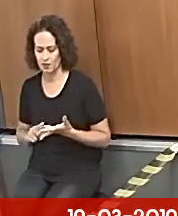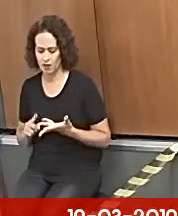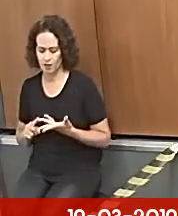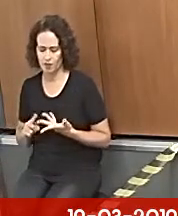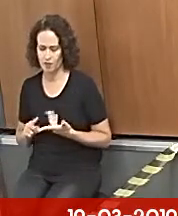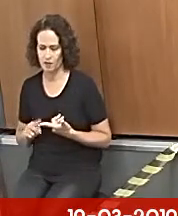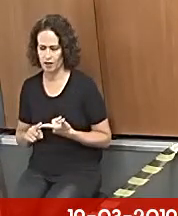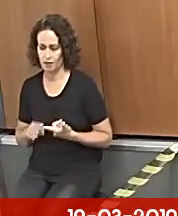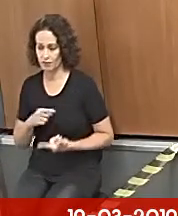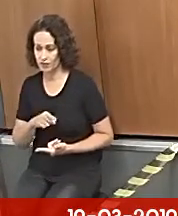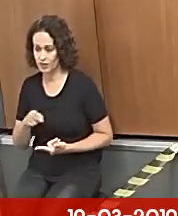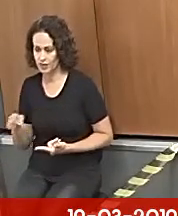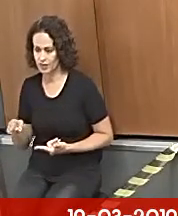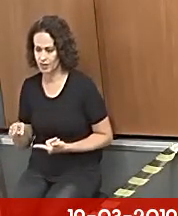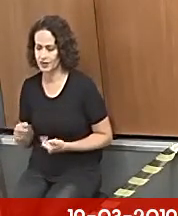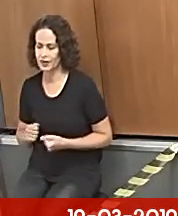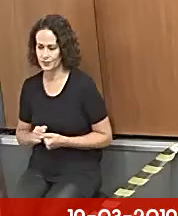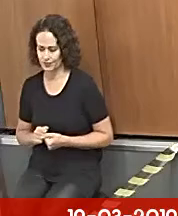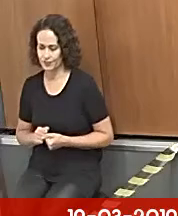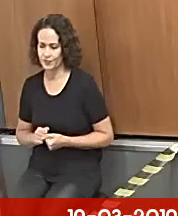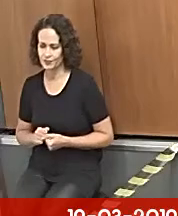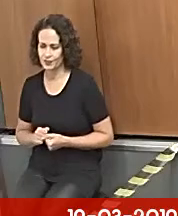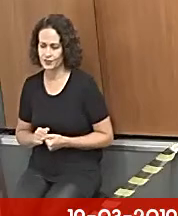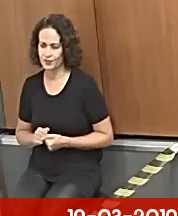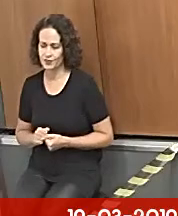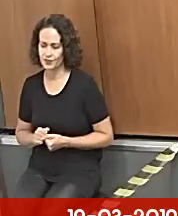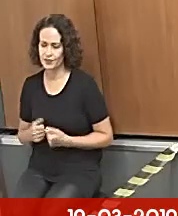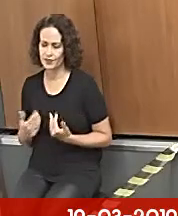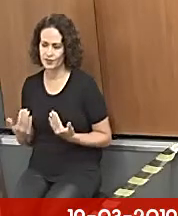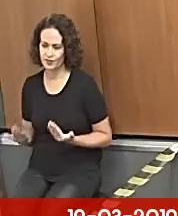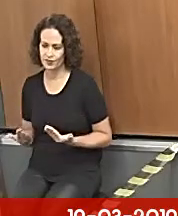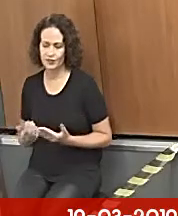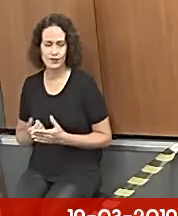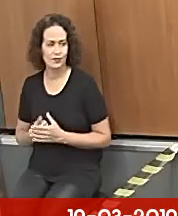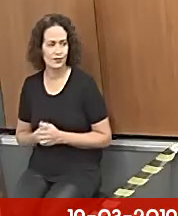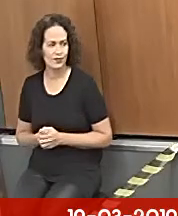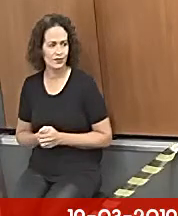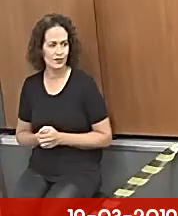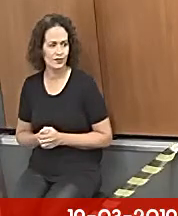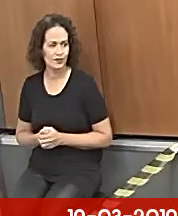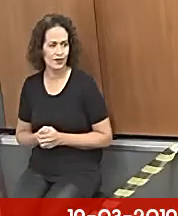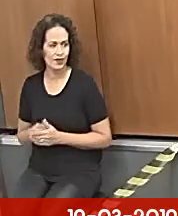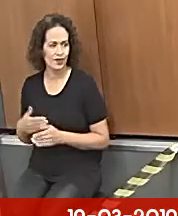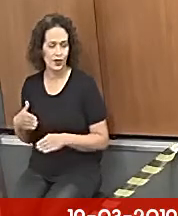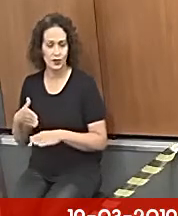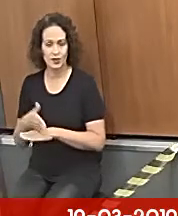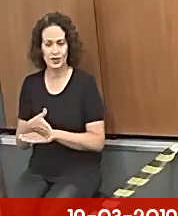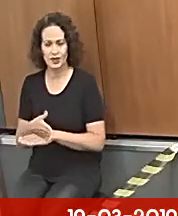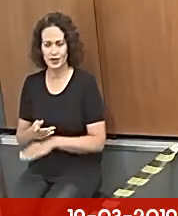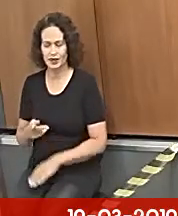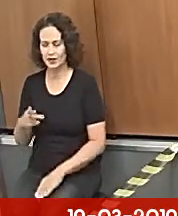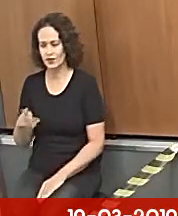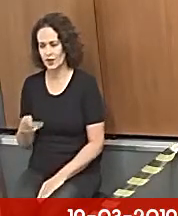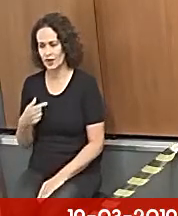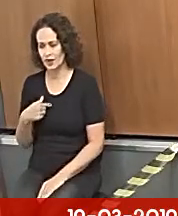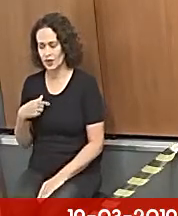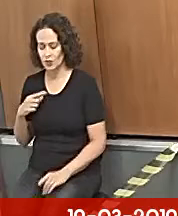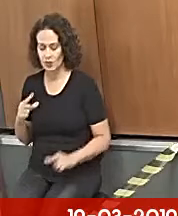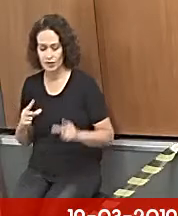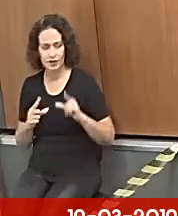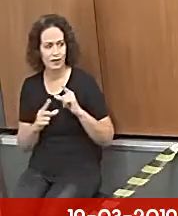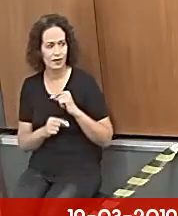é igual agora eu saí pede desculpas aí na sua fala não gosta mas eu fui correndo ao toalete a